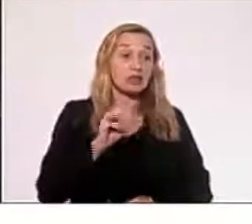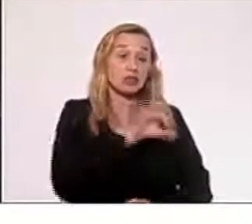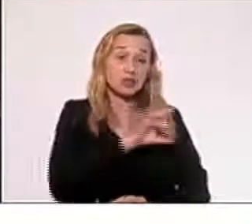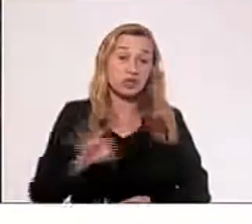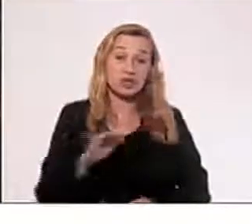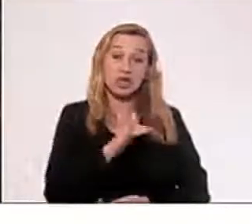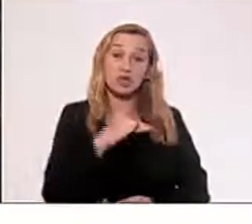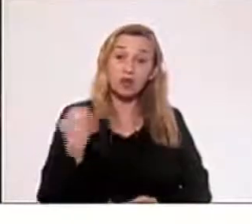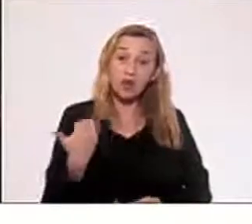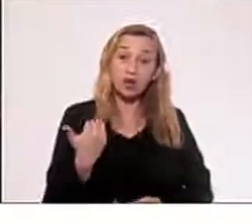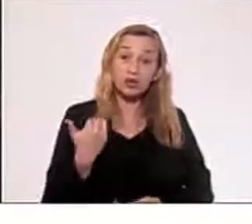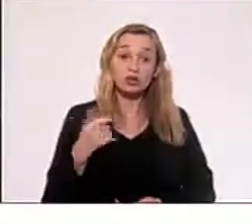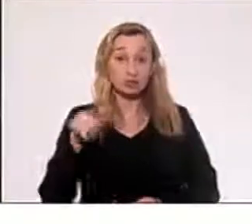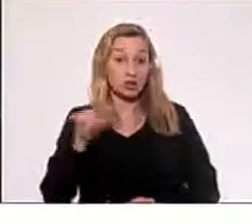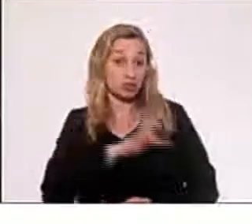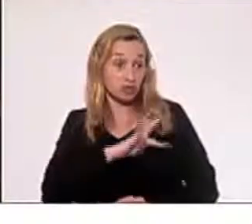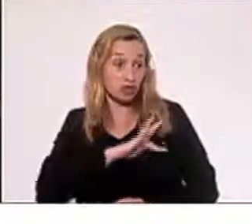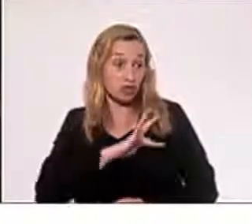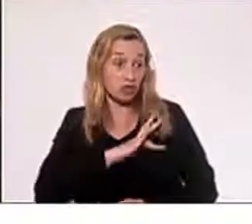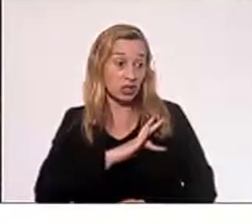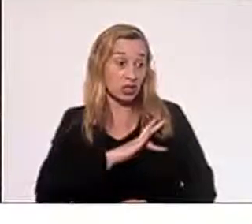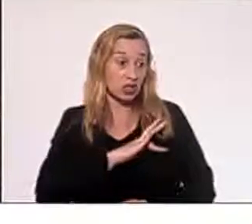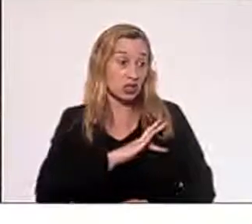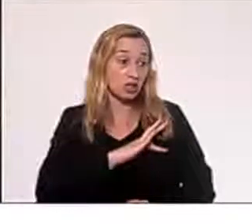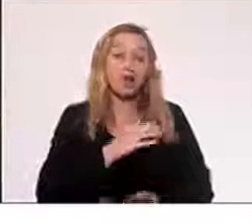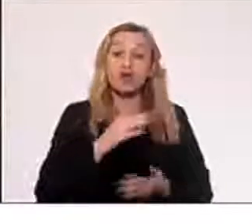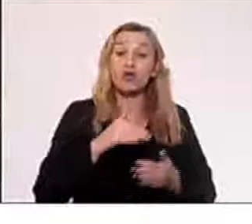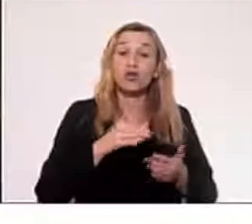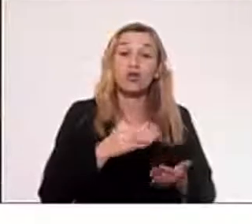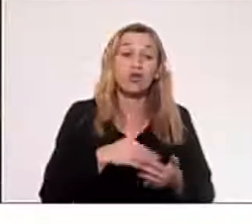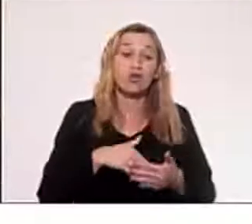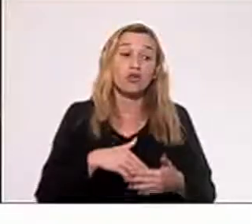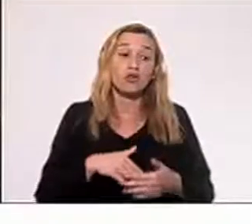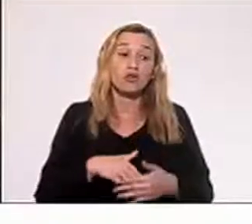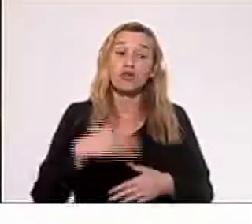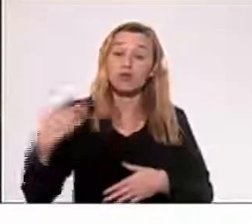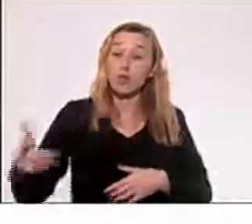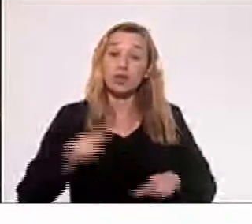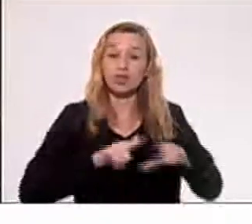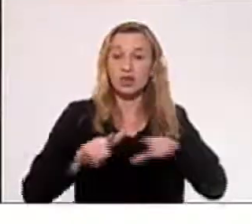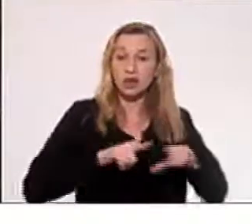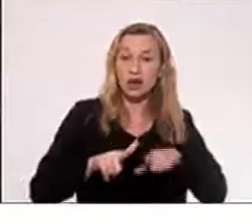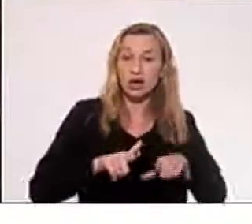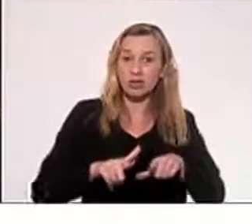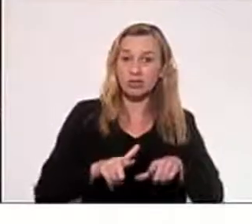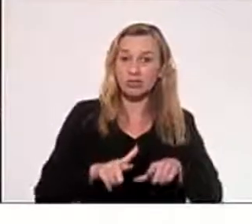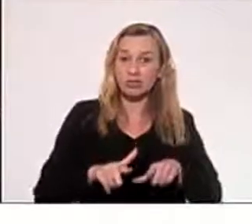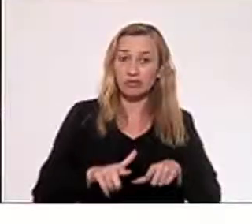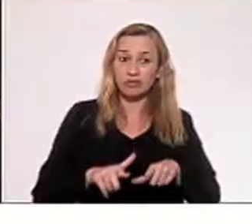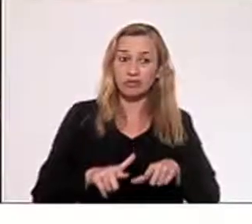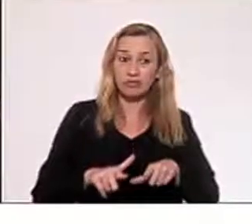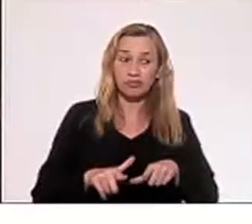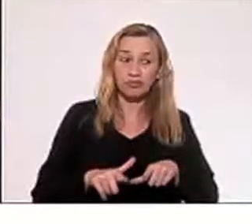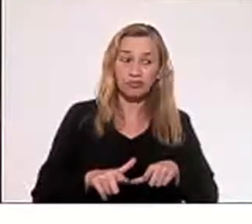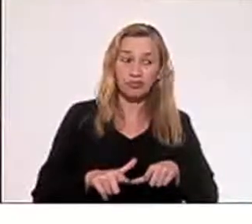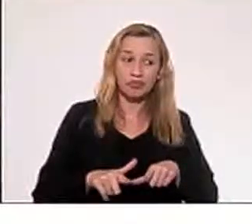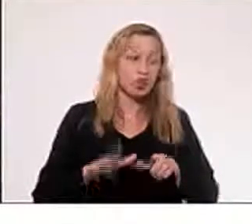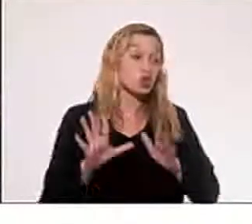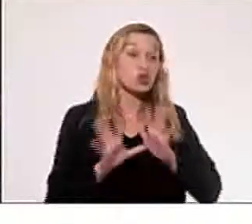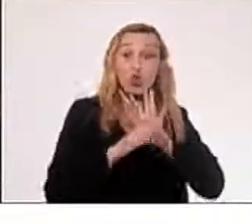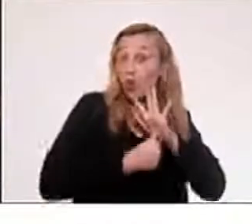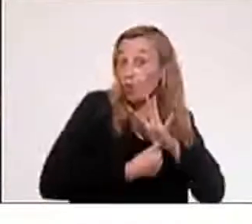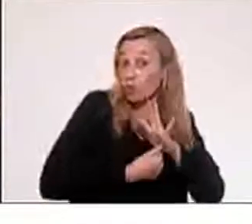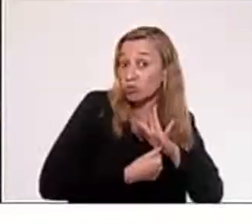mortes, desses policiais, foram fora de trabalho. Ou seja, são vítimas, muitas vezes, de